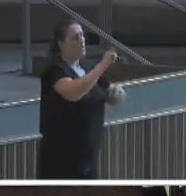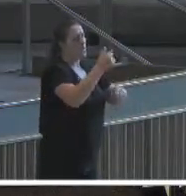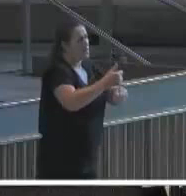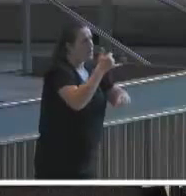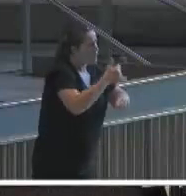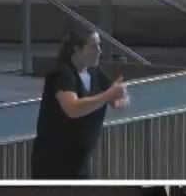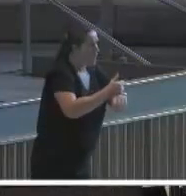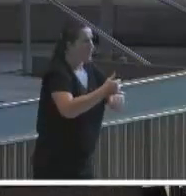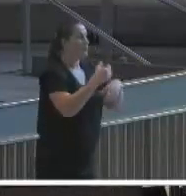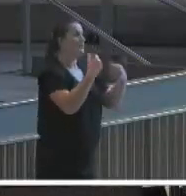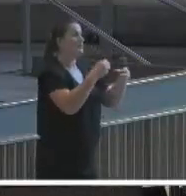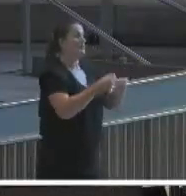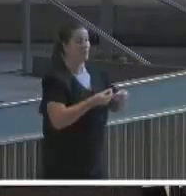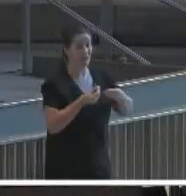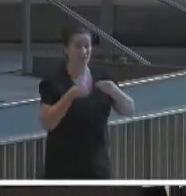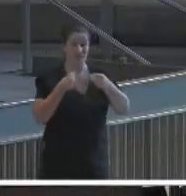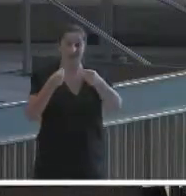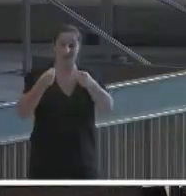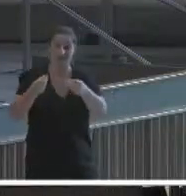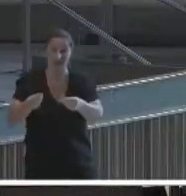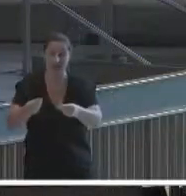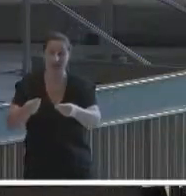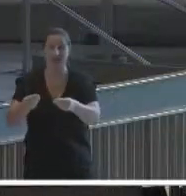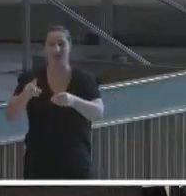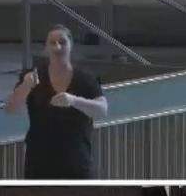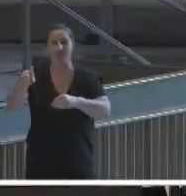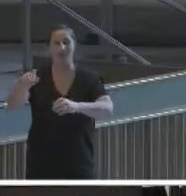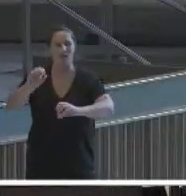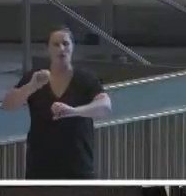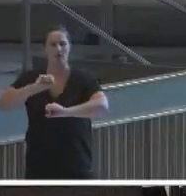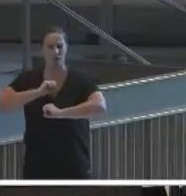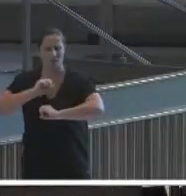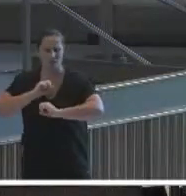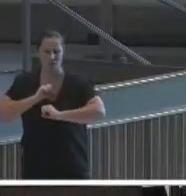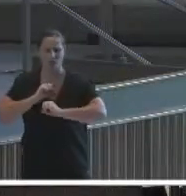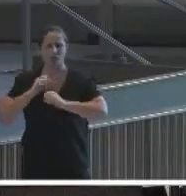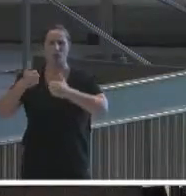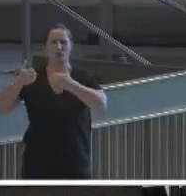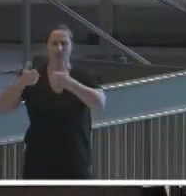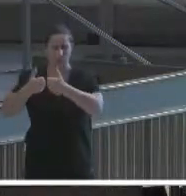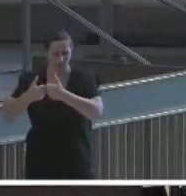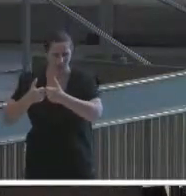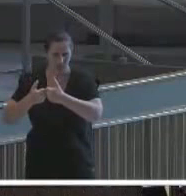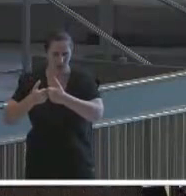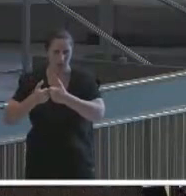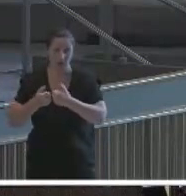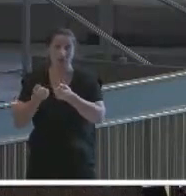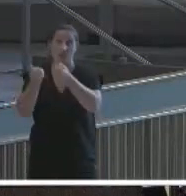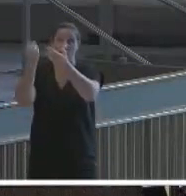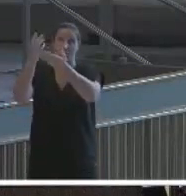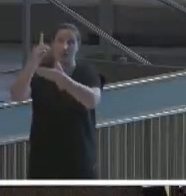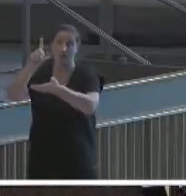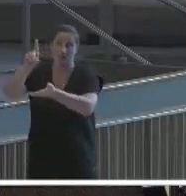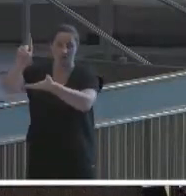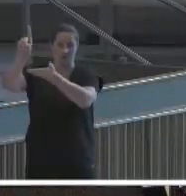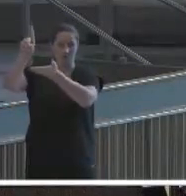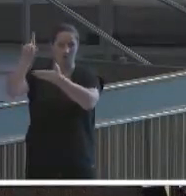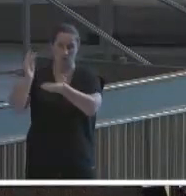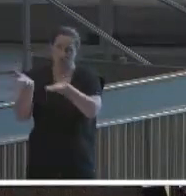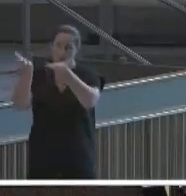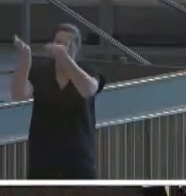na tesouraria do tabernáculo como consagrado ao Senhor. Isso está lá em